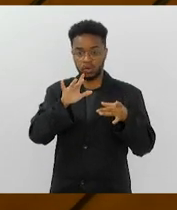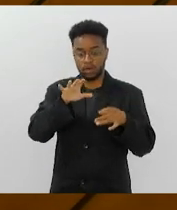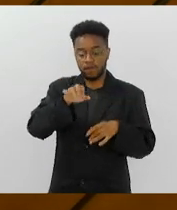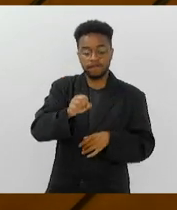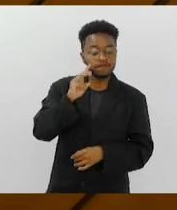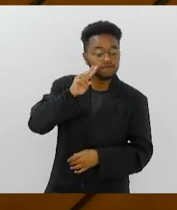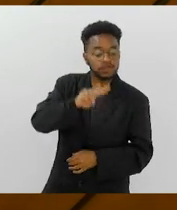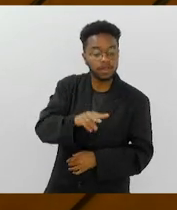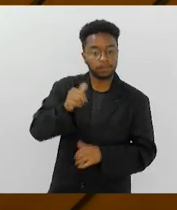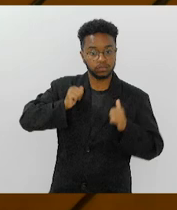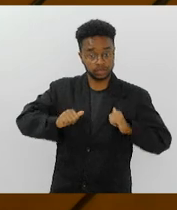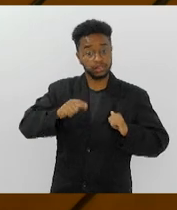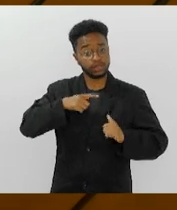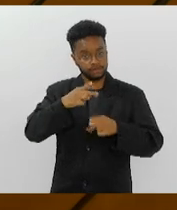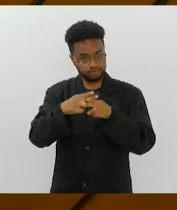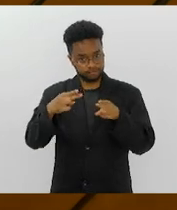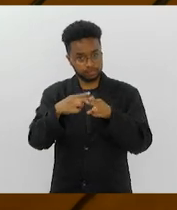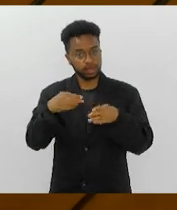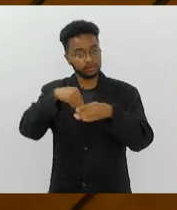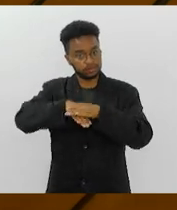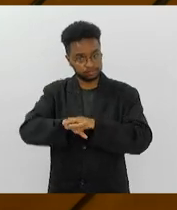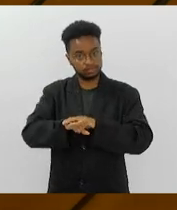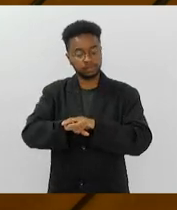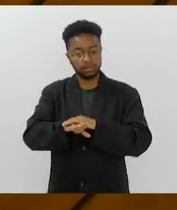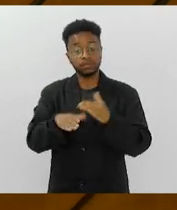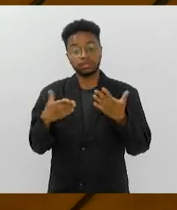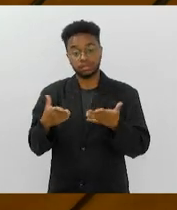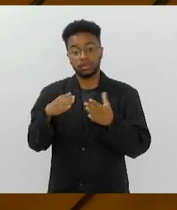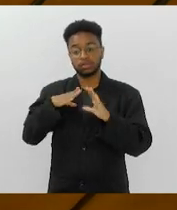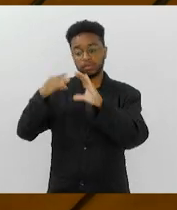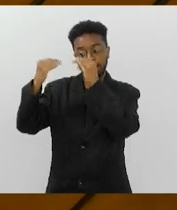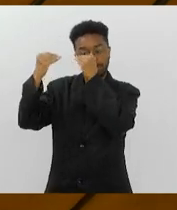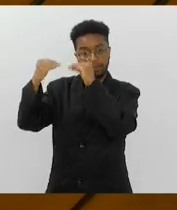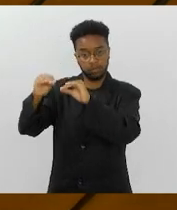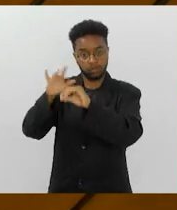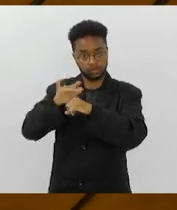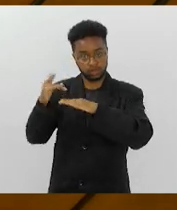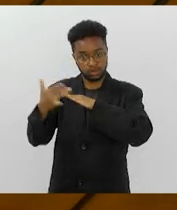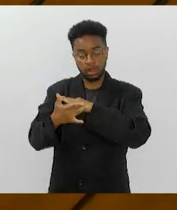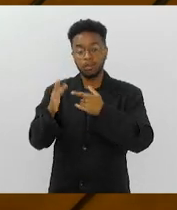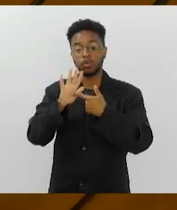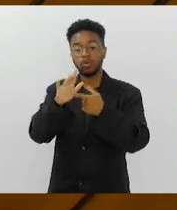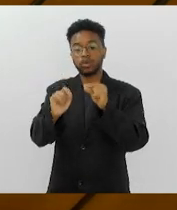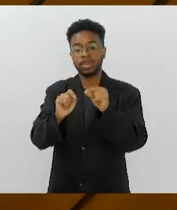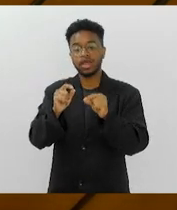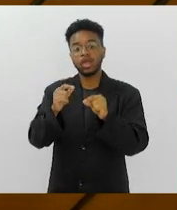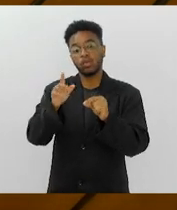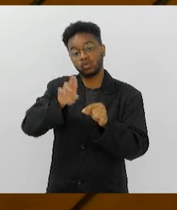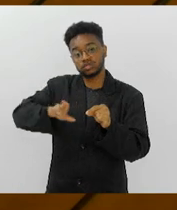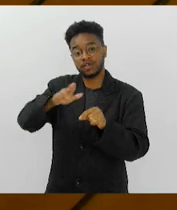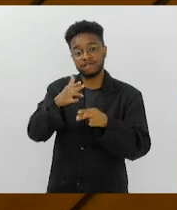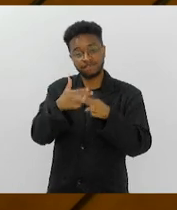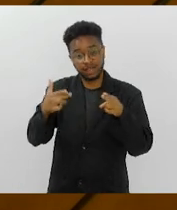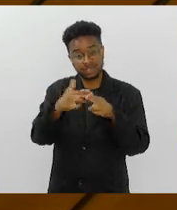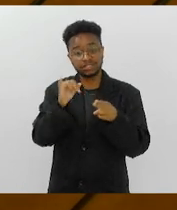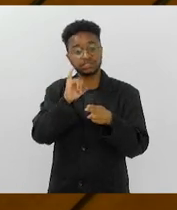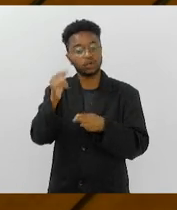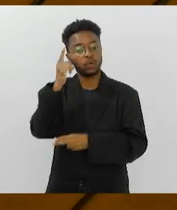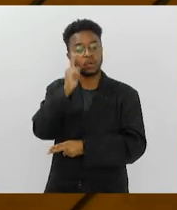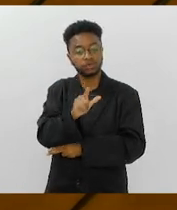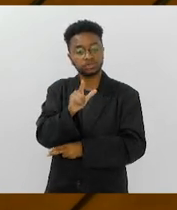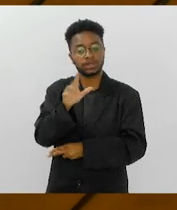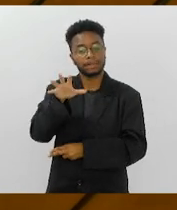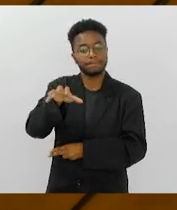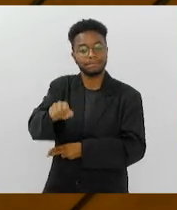mochila. E na postagem, ele falava que faria o ataque com a faca, caso conseguisse pegar na madrugada do domingo